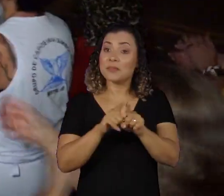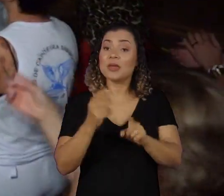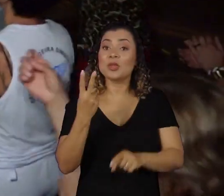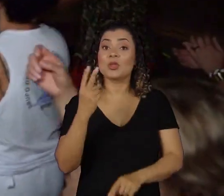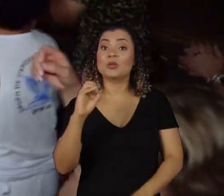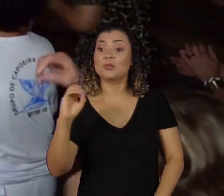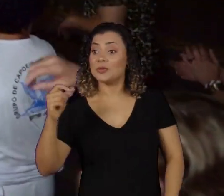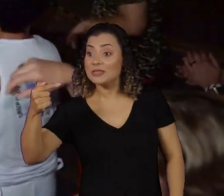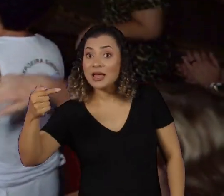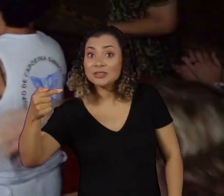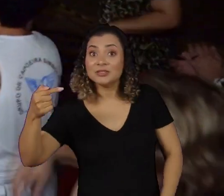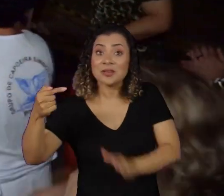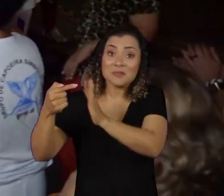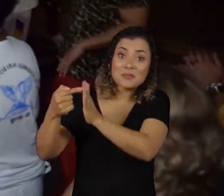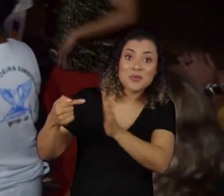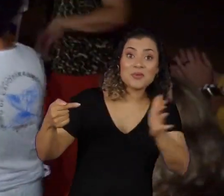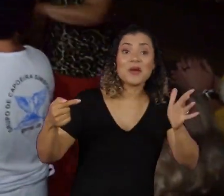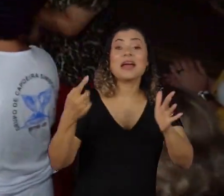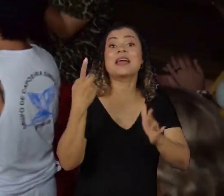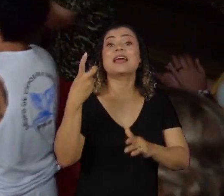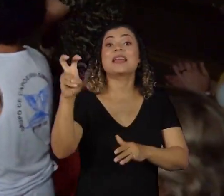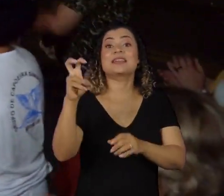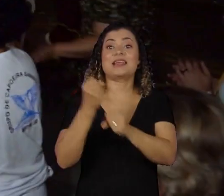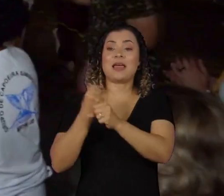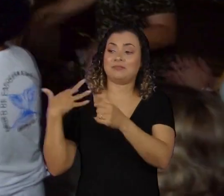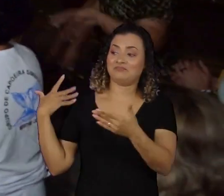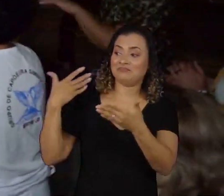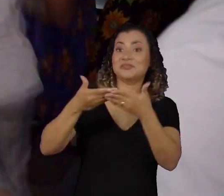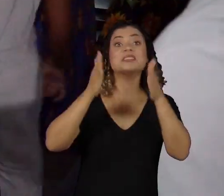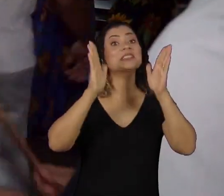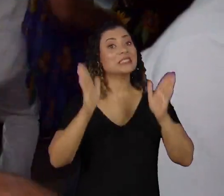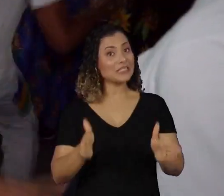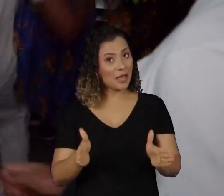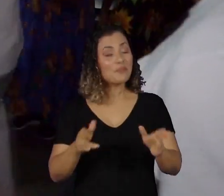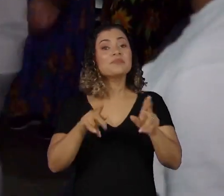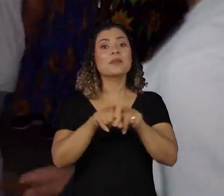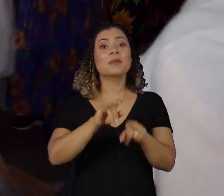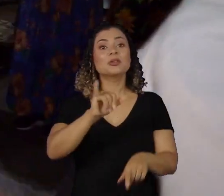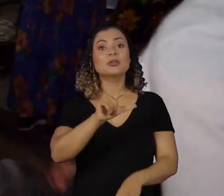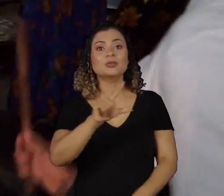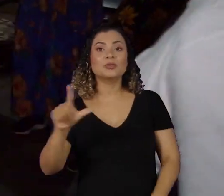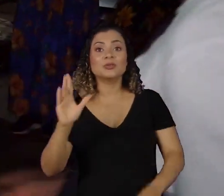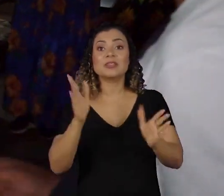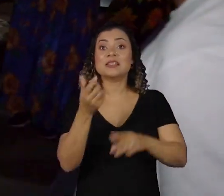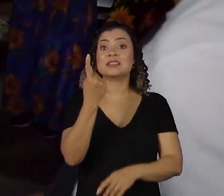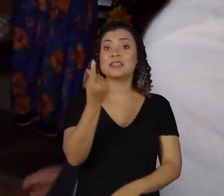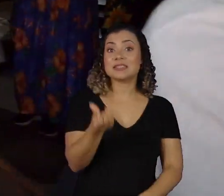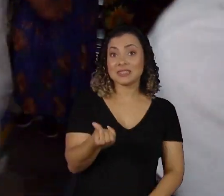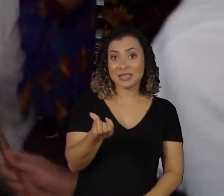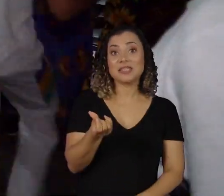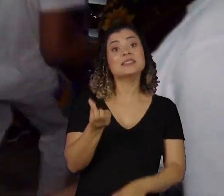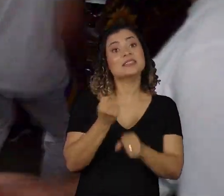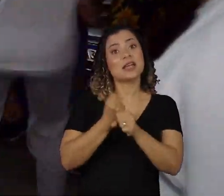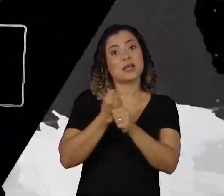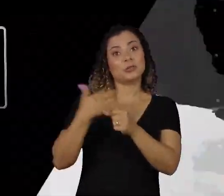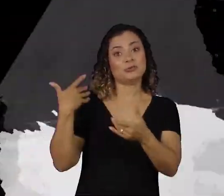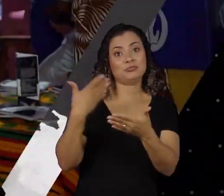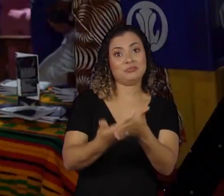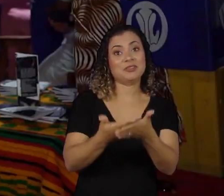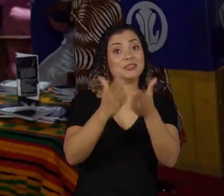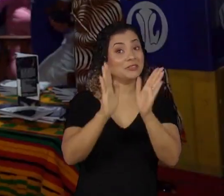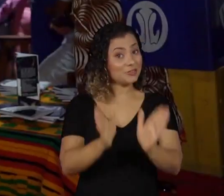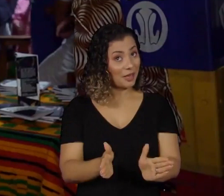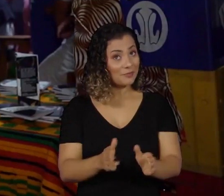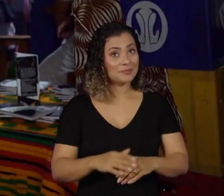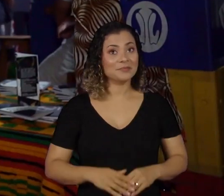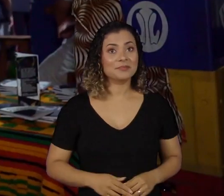2007. O Sarau Elo da Corrente tem 15 anos de existência. Esse ano, em julho, completa 16 aqui no Bar do Santista.